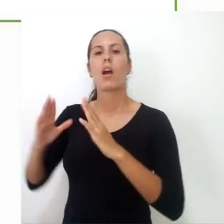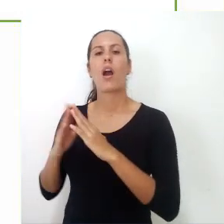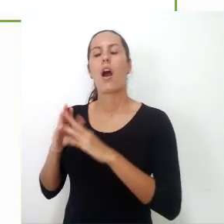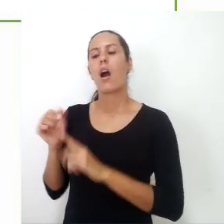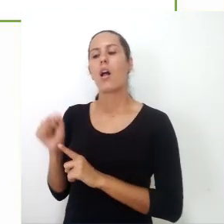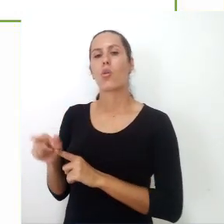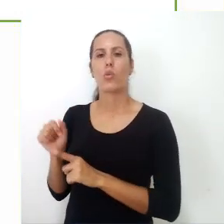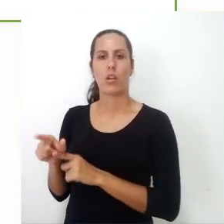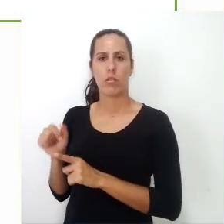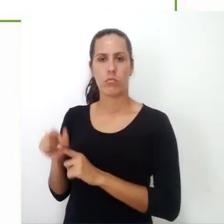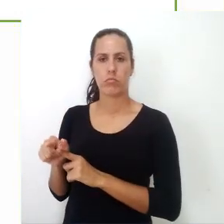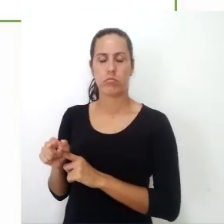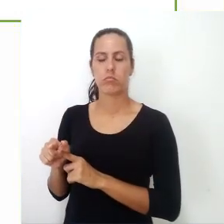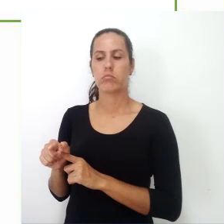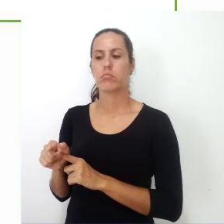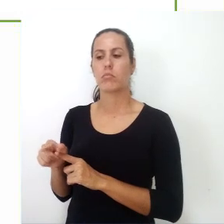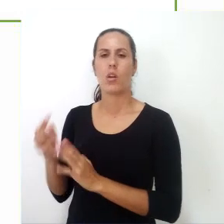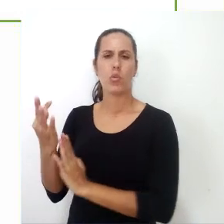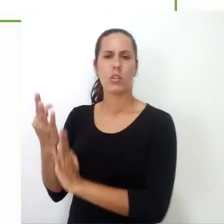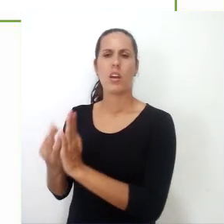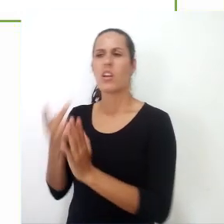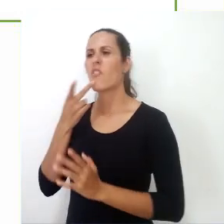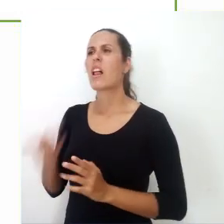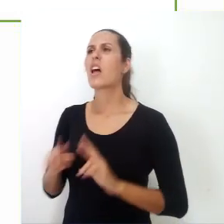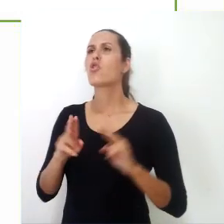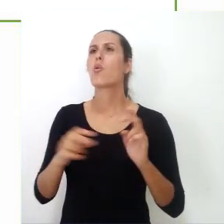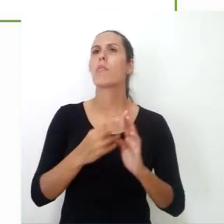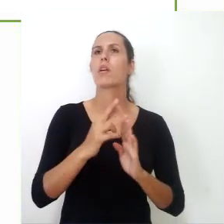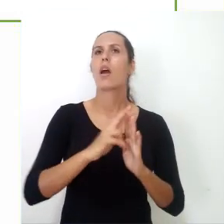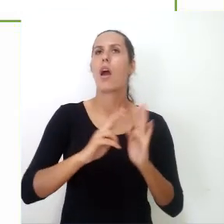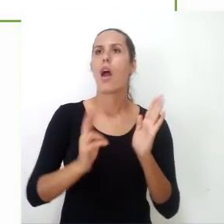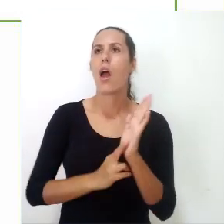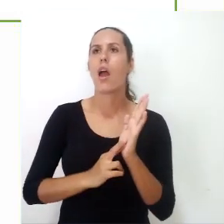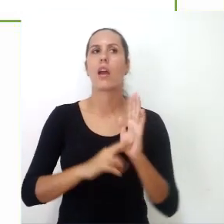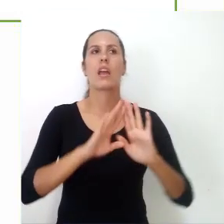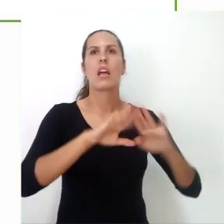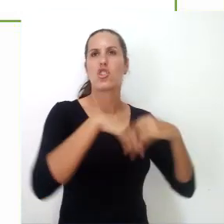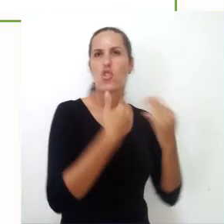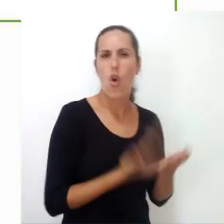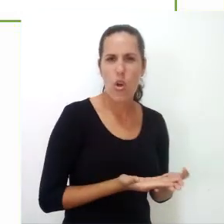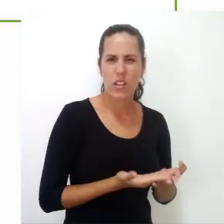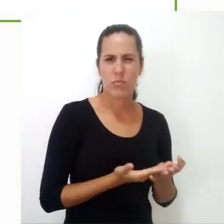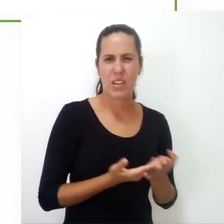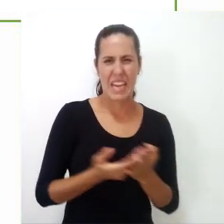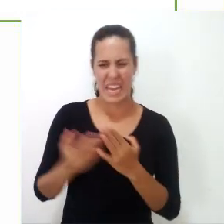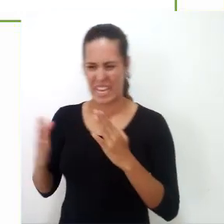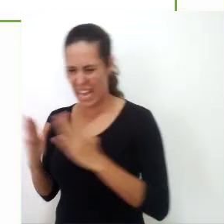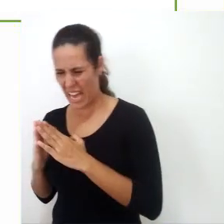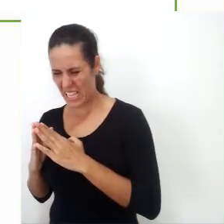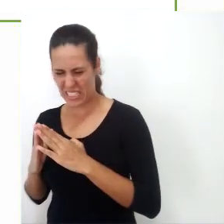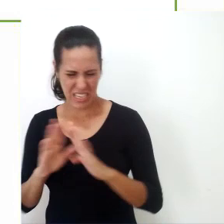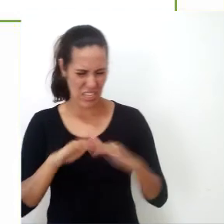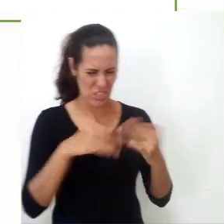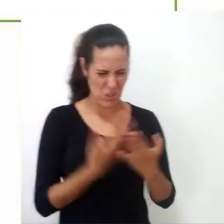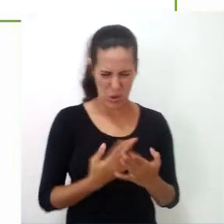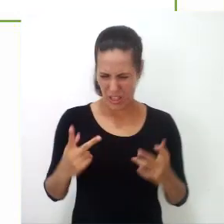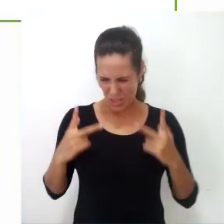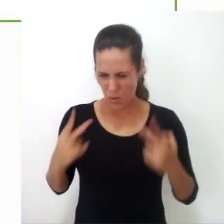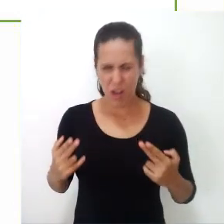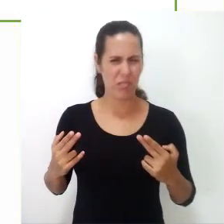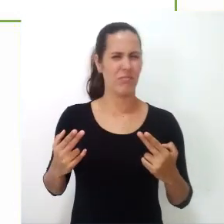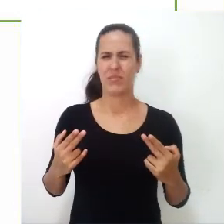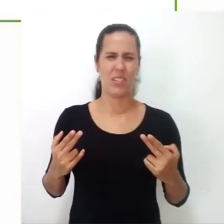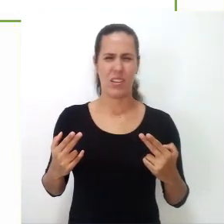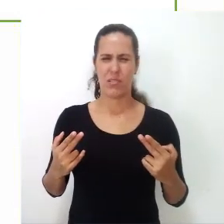de um espaço, não pode, de maneira alguma, falar sobre regras de convivência de uma escola. Se você fala de